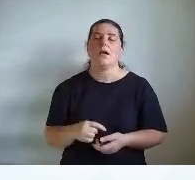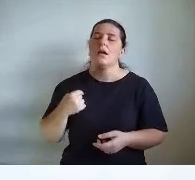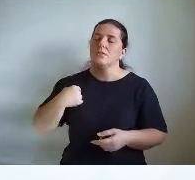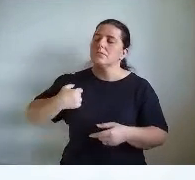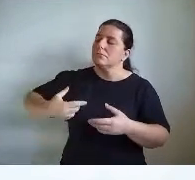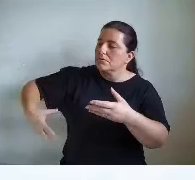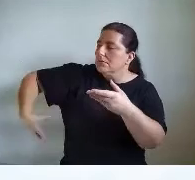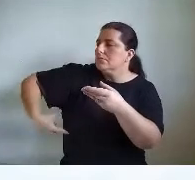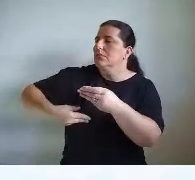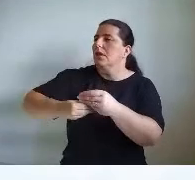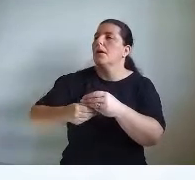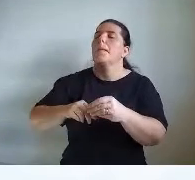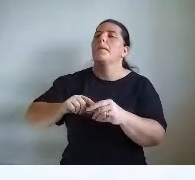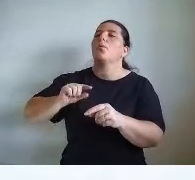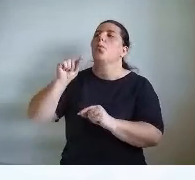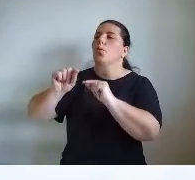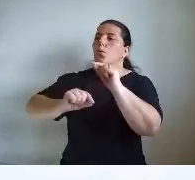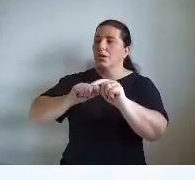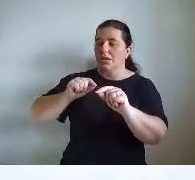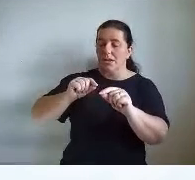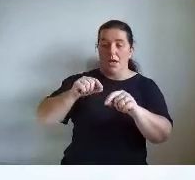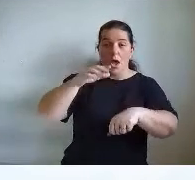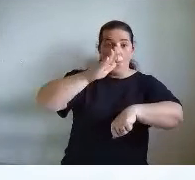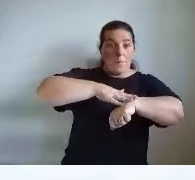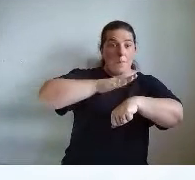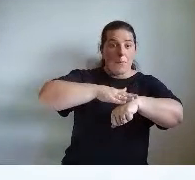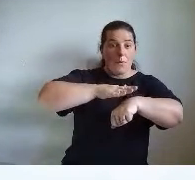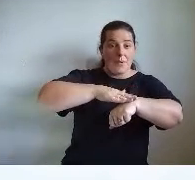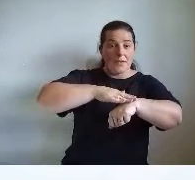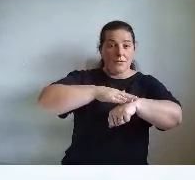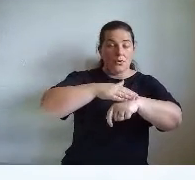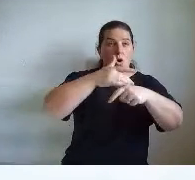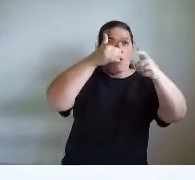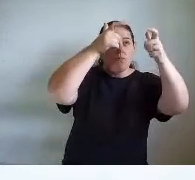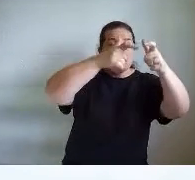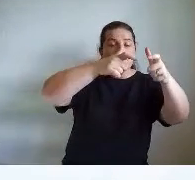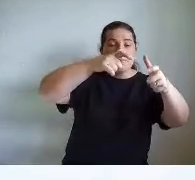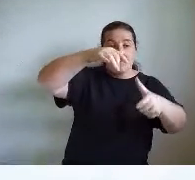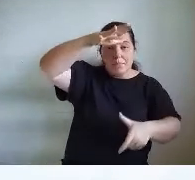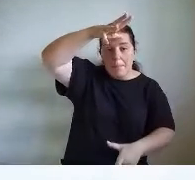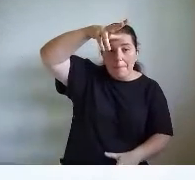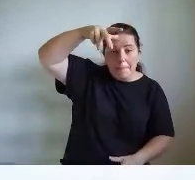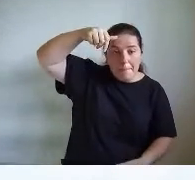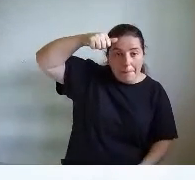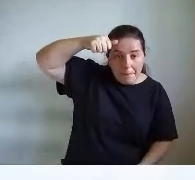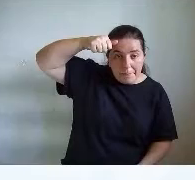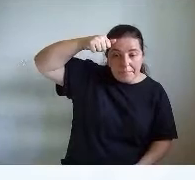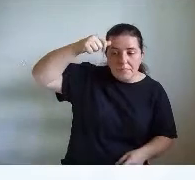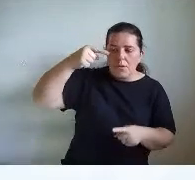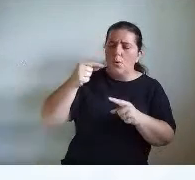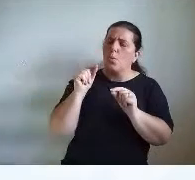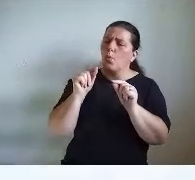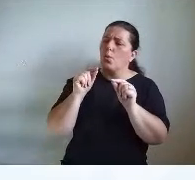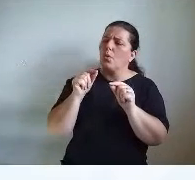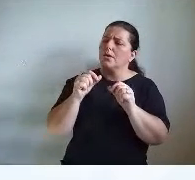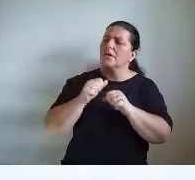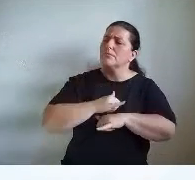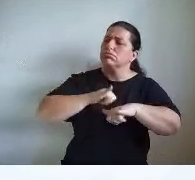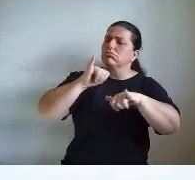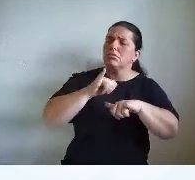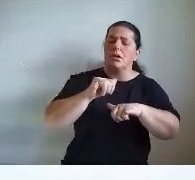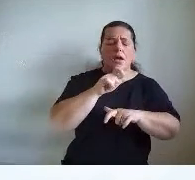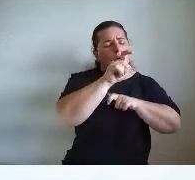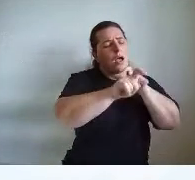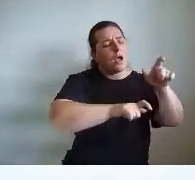fala, por exemplo, da situação de Manaus, que você citou, o que se diz lá? Que a população não cumpria as medidas de isolamento, né, que